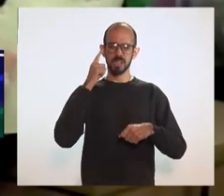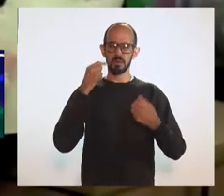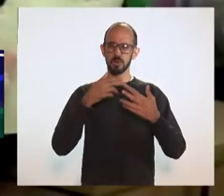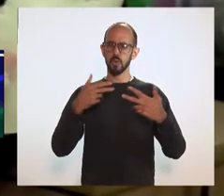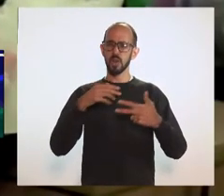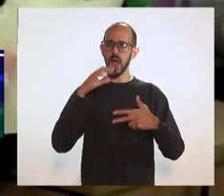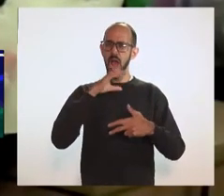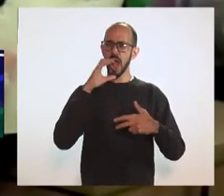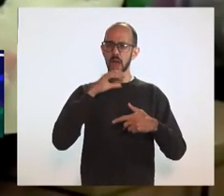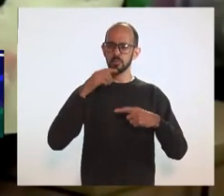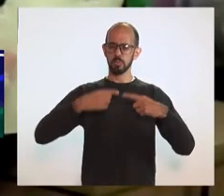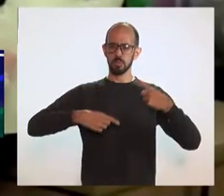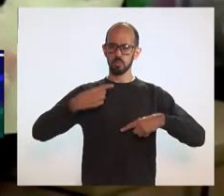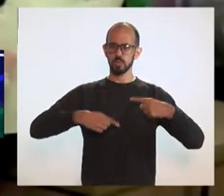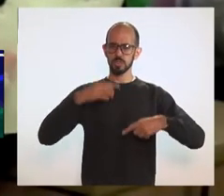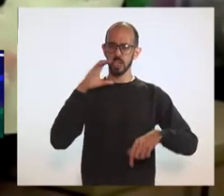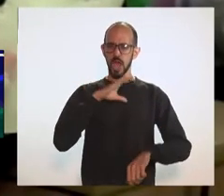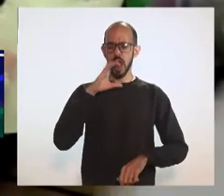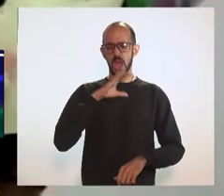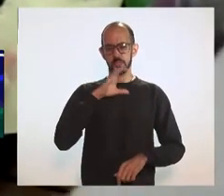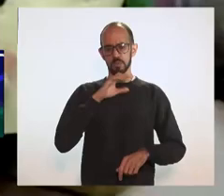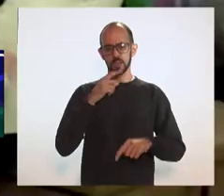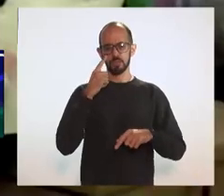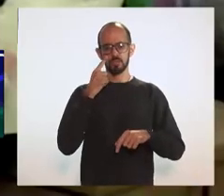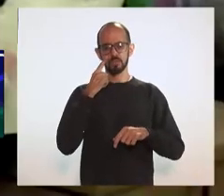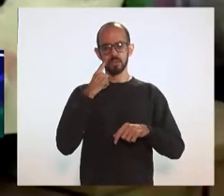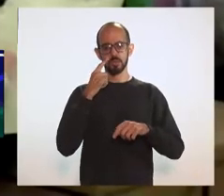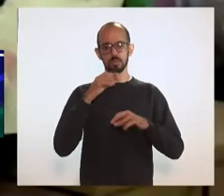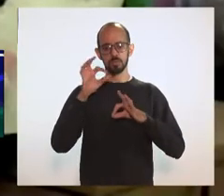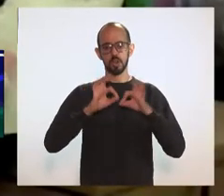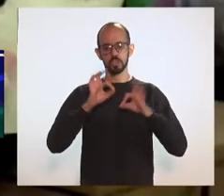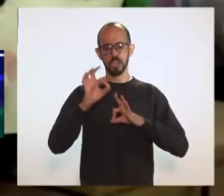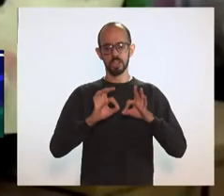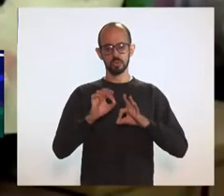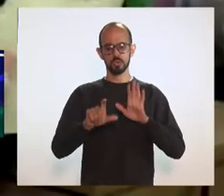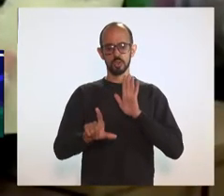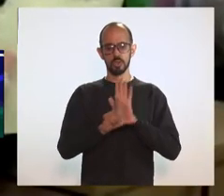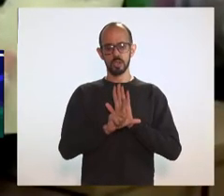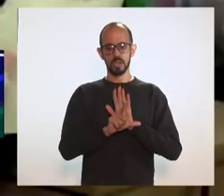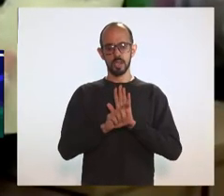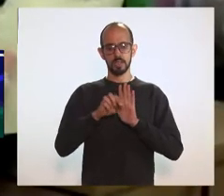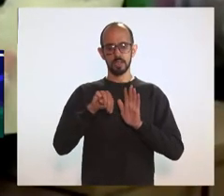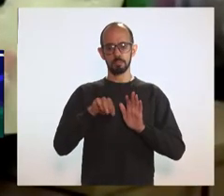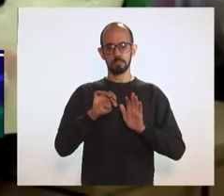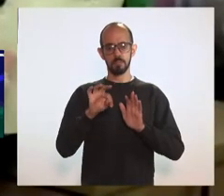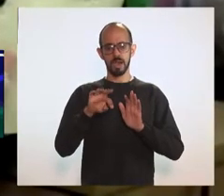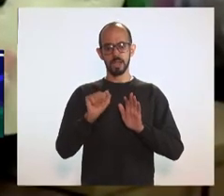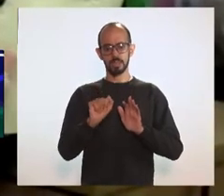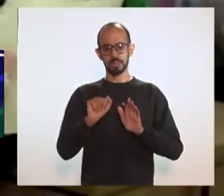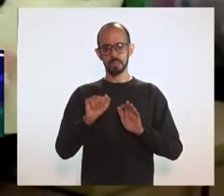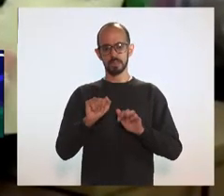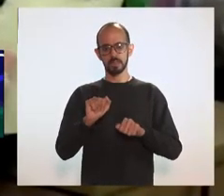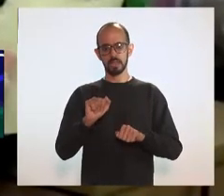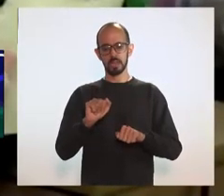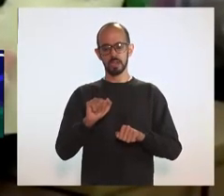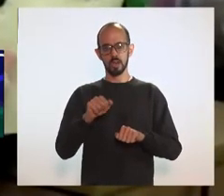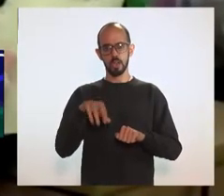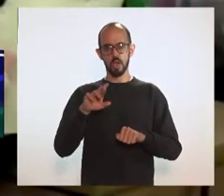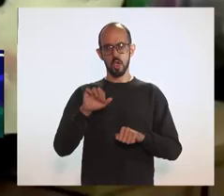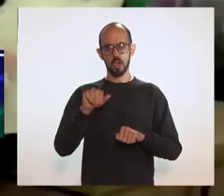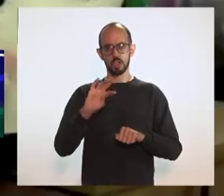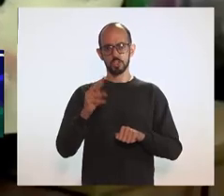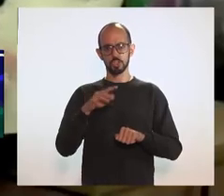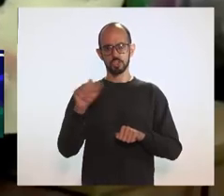rápida. Hoje eu vi aí o projeto de lei da deputada Marta Rocha, deputado Tutuca, se eu não me engano,